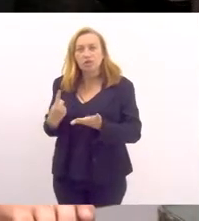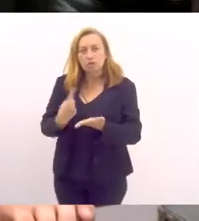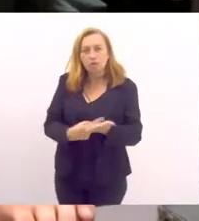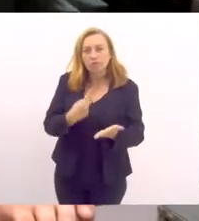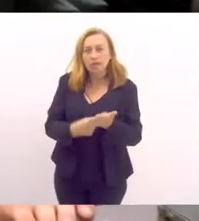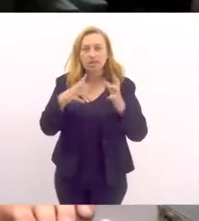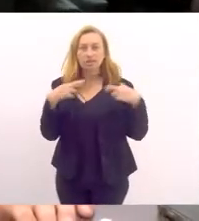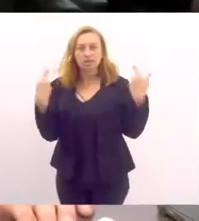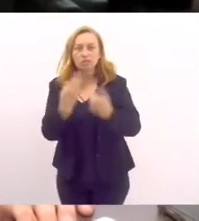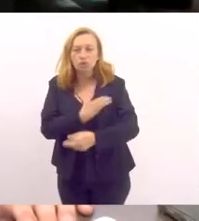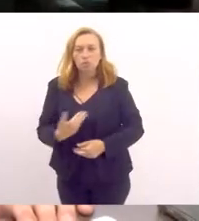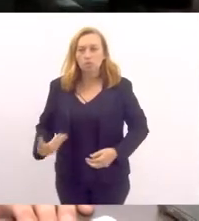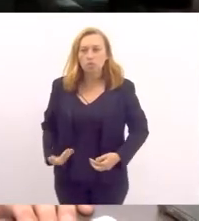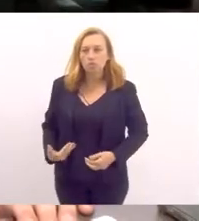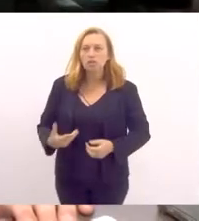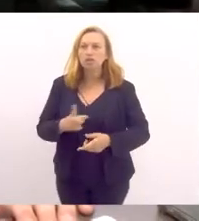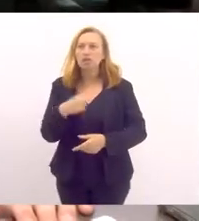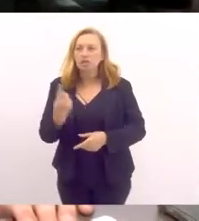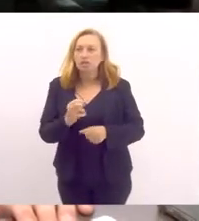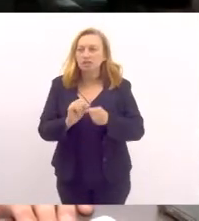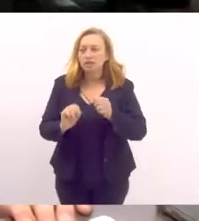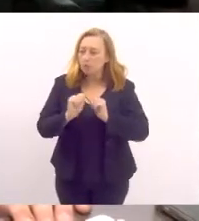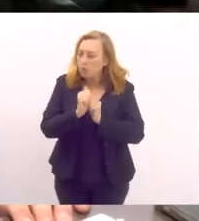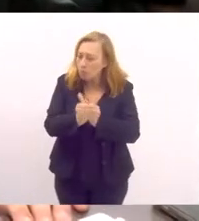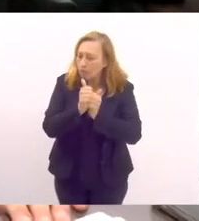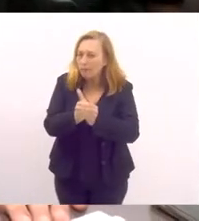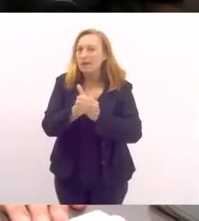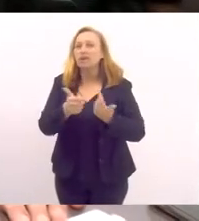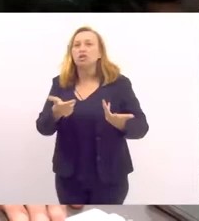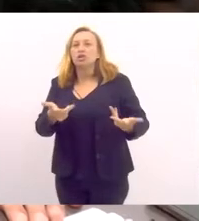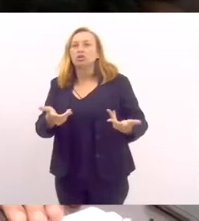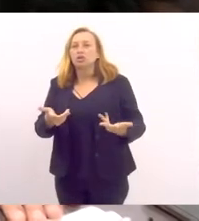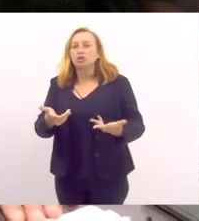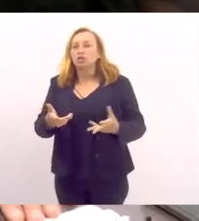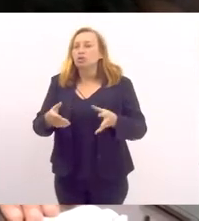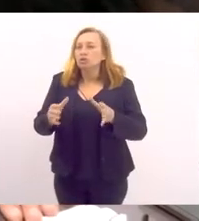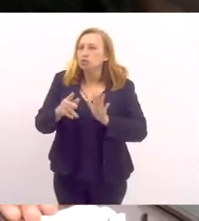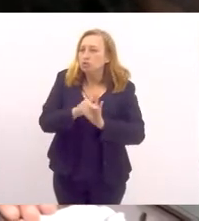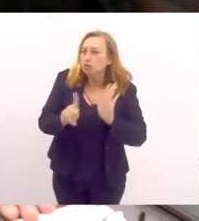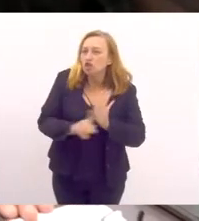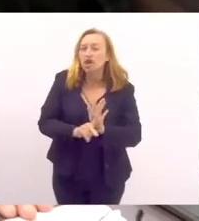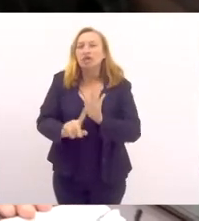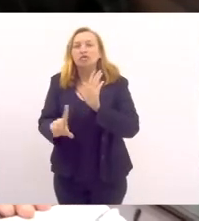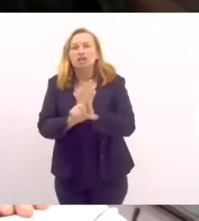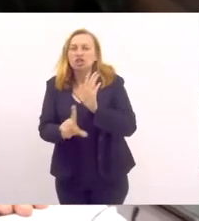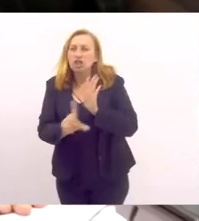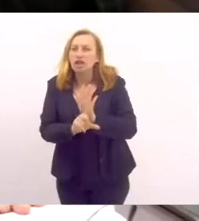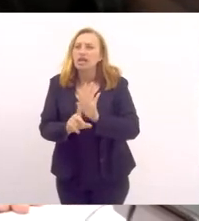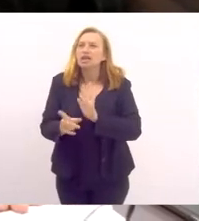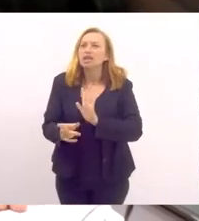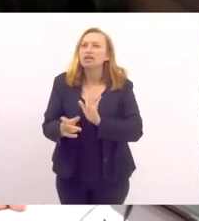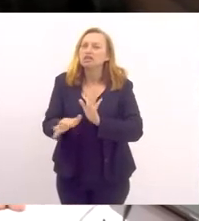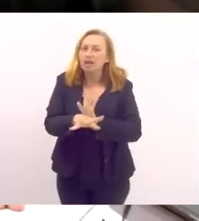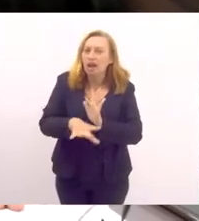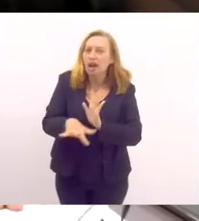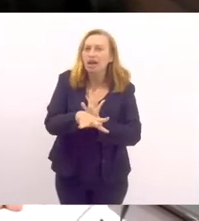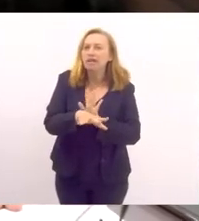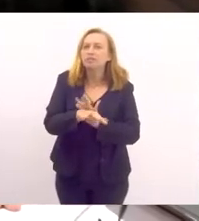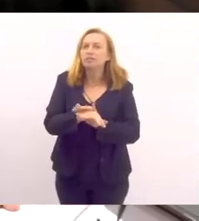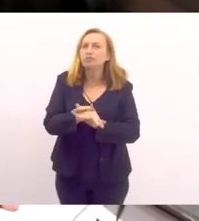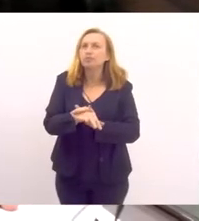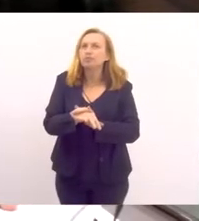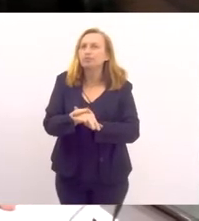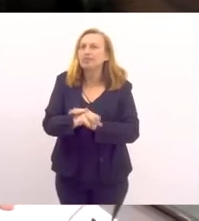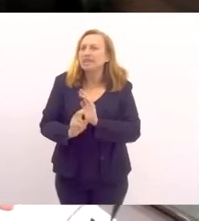audiência pública. Nós fazemos aí um acompanhamento dos projetos, das leis que tratam do setor, e a gente